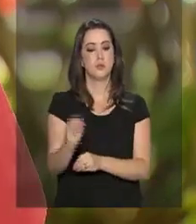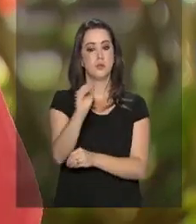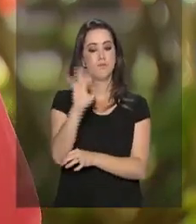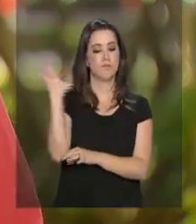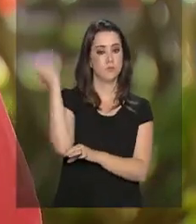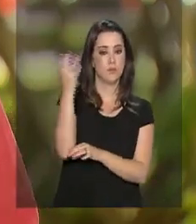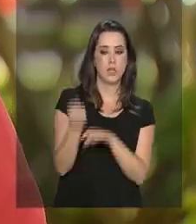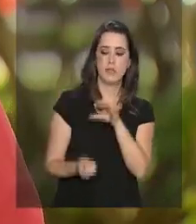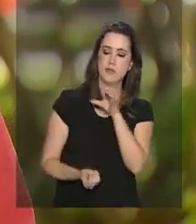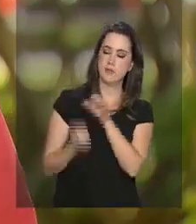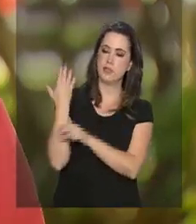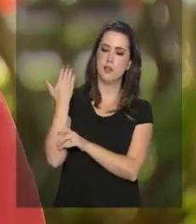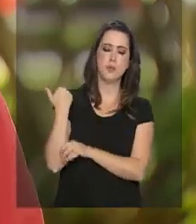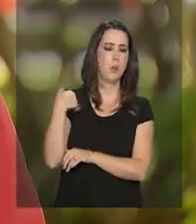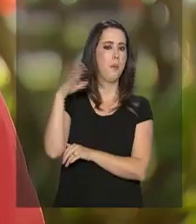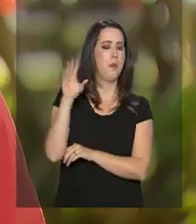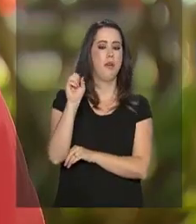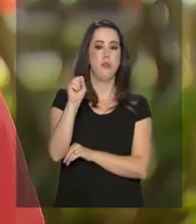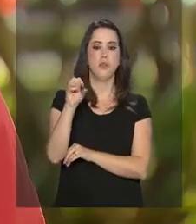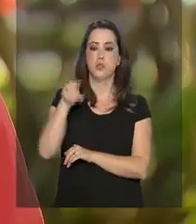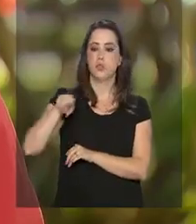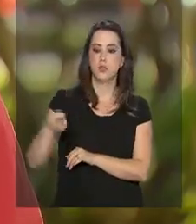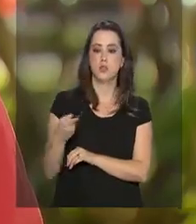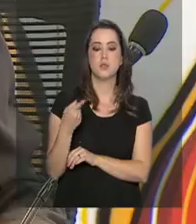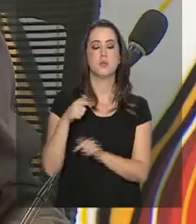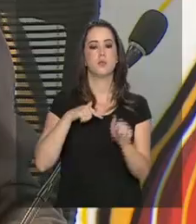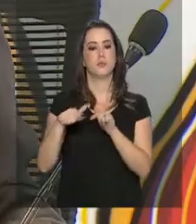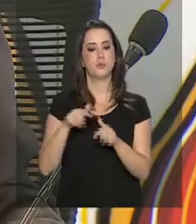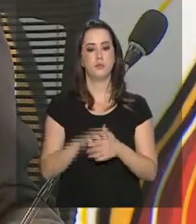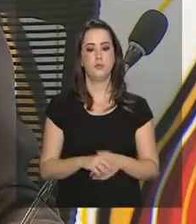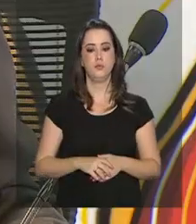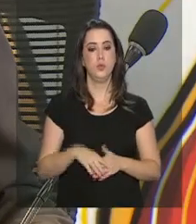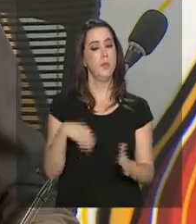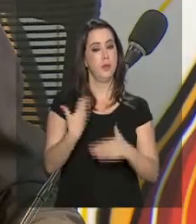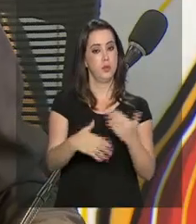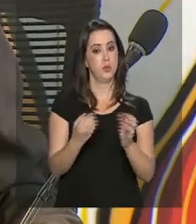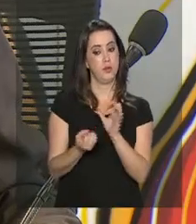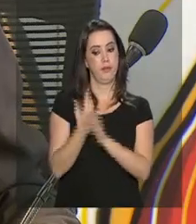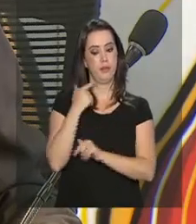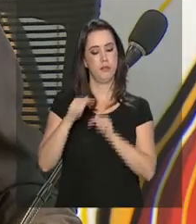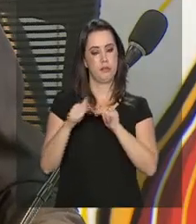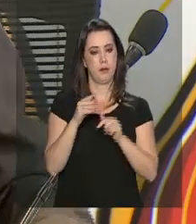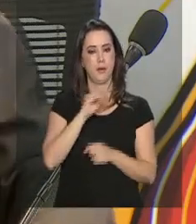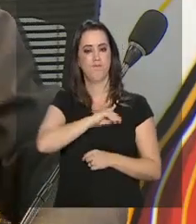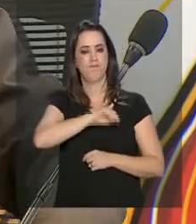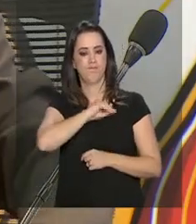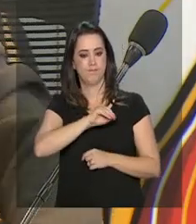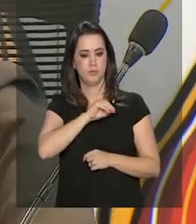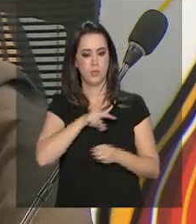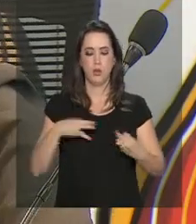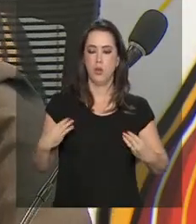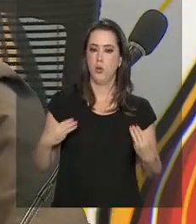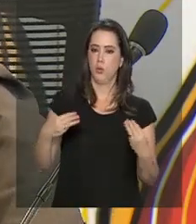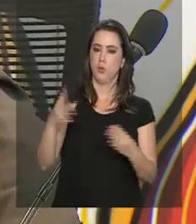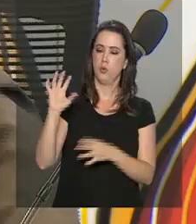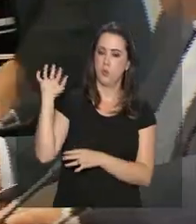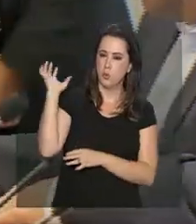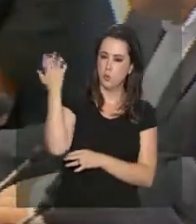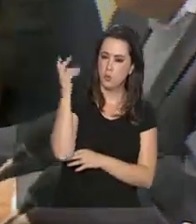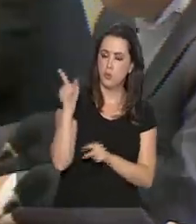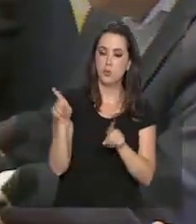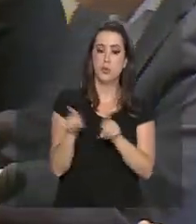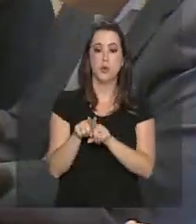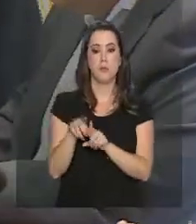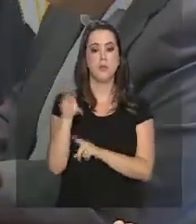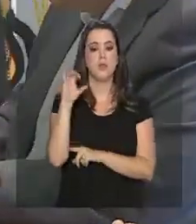gerando mais de 80 mil empregos para continuar gerando emprego e renda o ministério do meio ambiente eo instituto